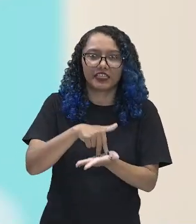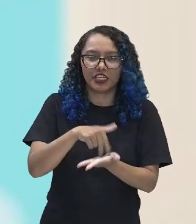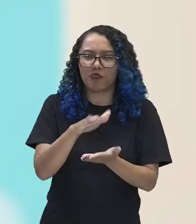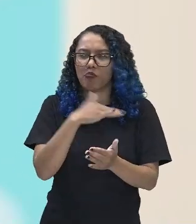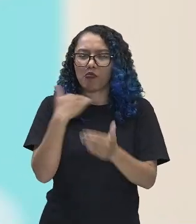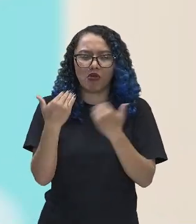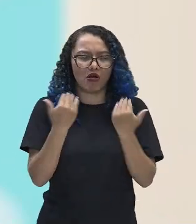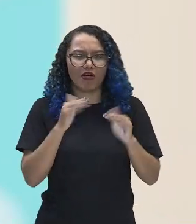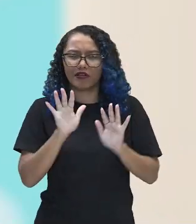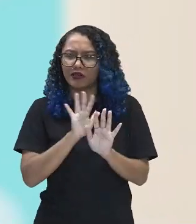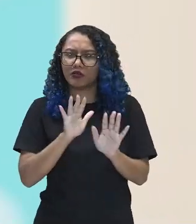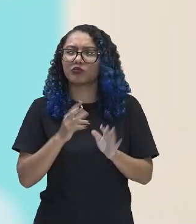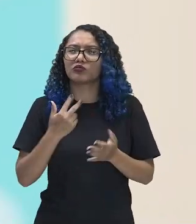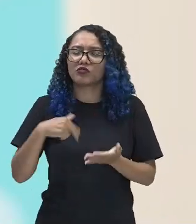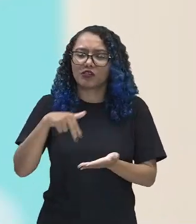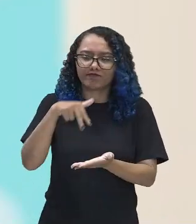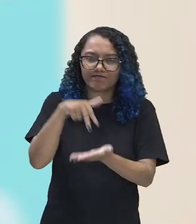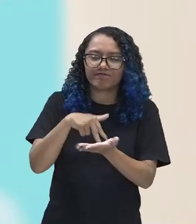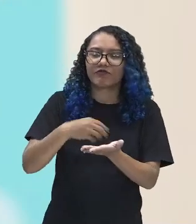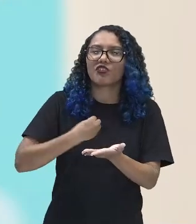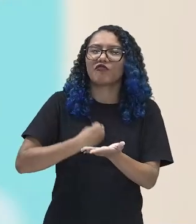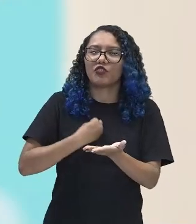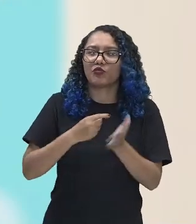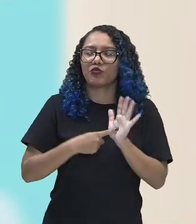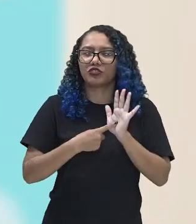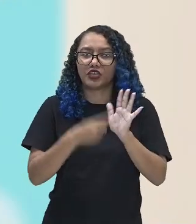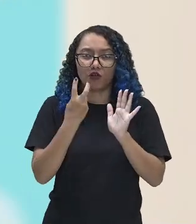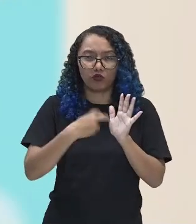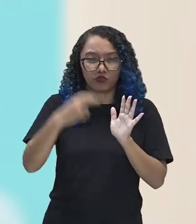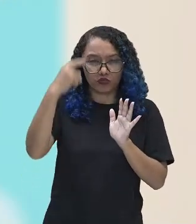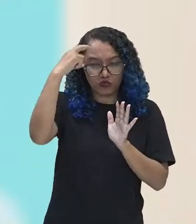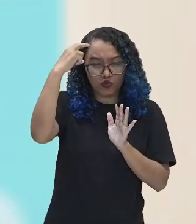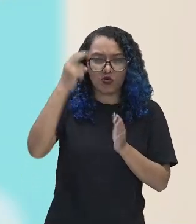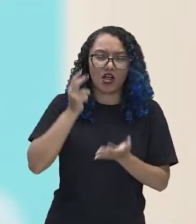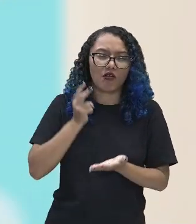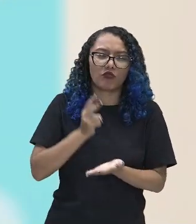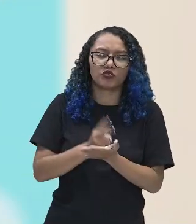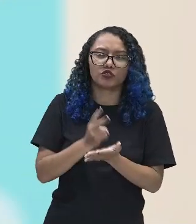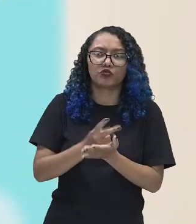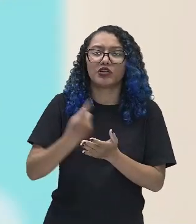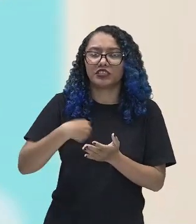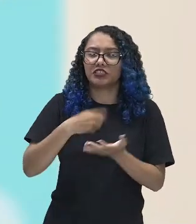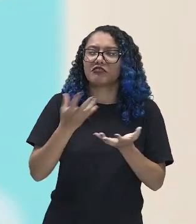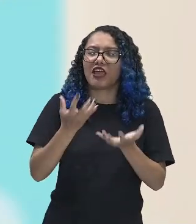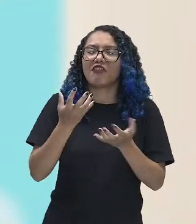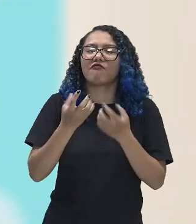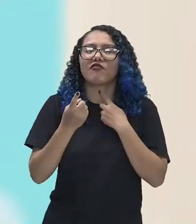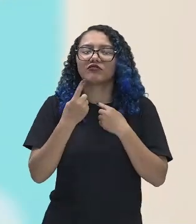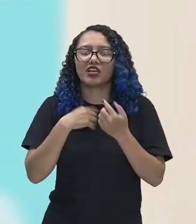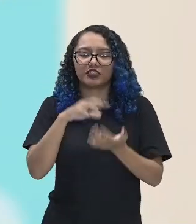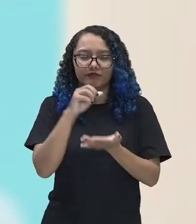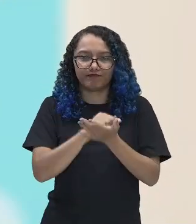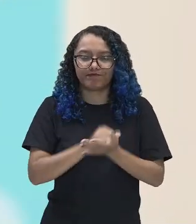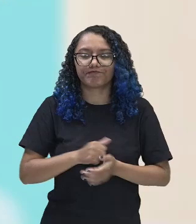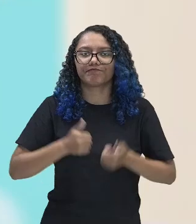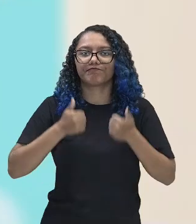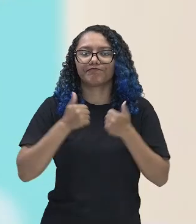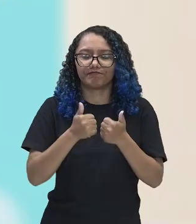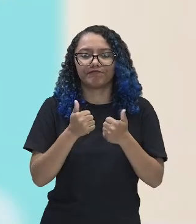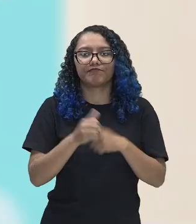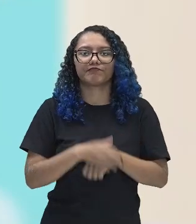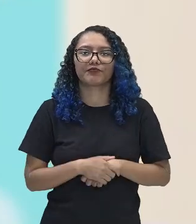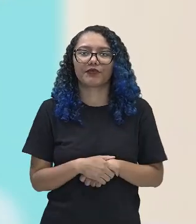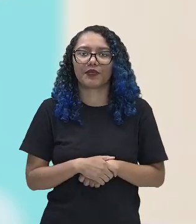para dizer que a nossa cultura existe, que nós estamos vivos e que nós queremos registrar todo esse processo. Beleza? Então, para isso nós temos a